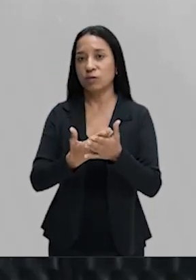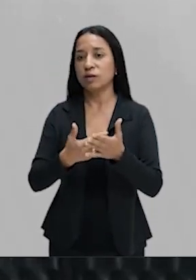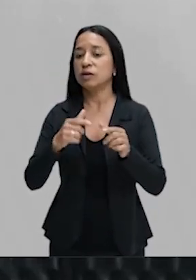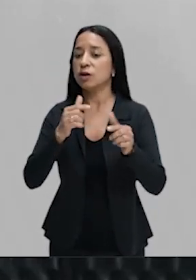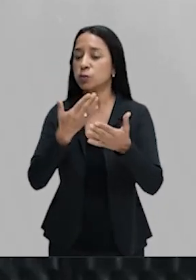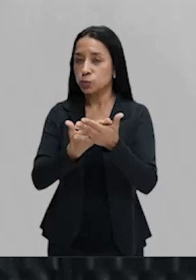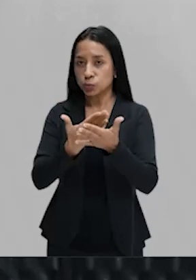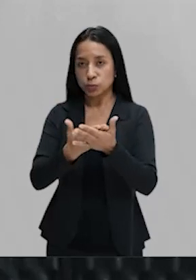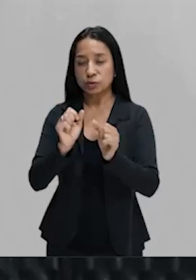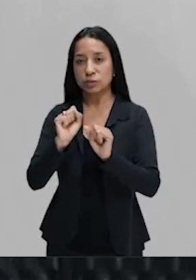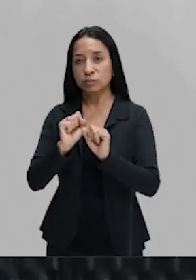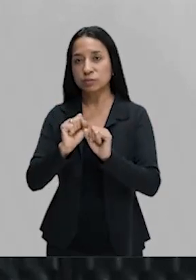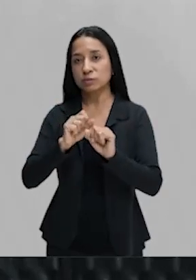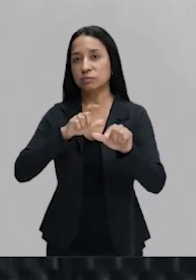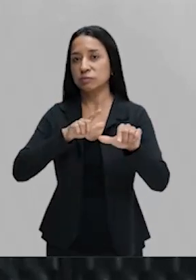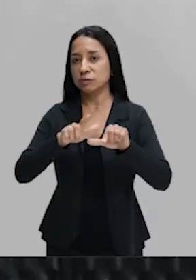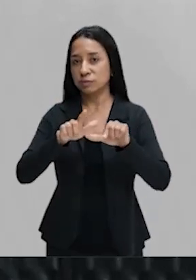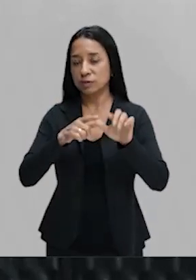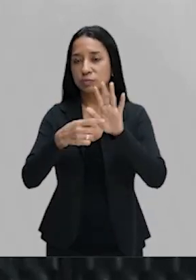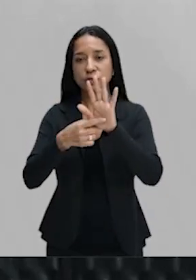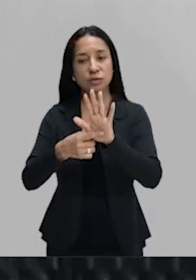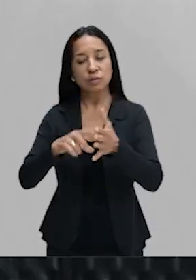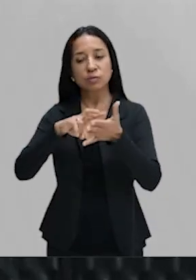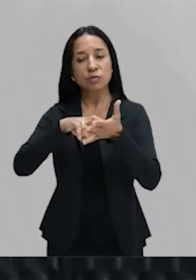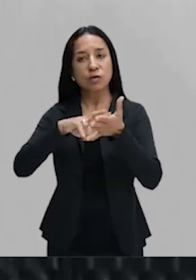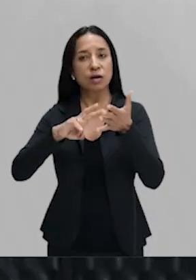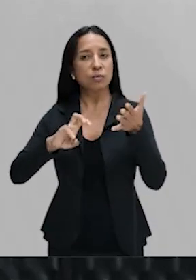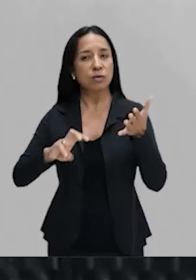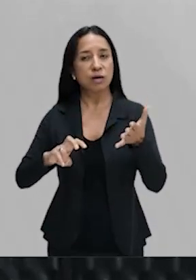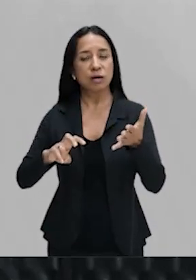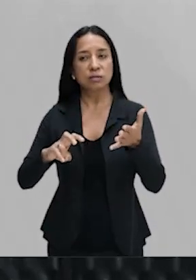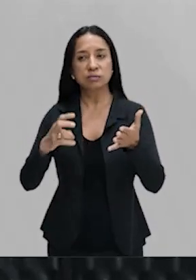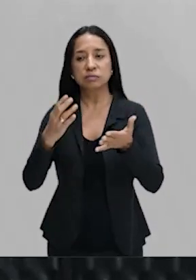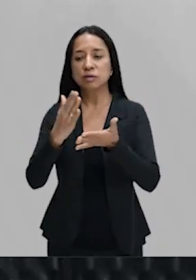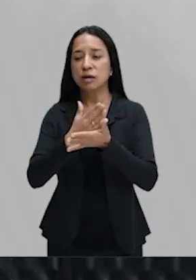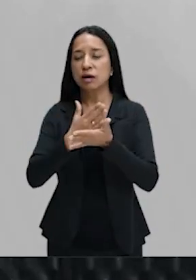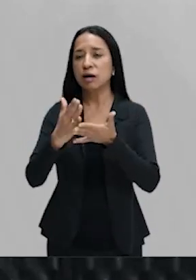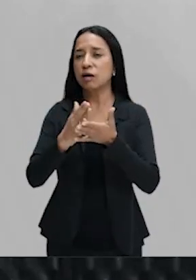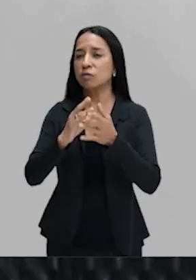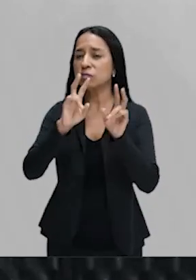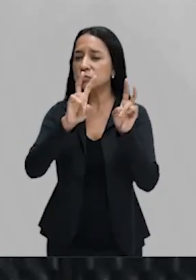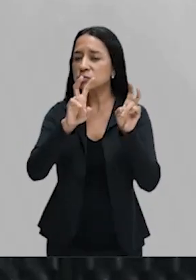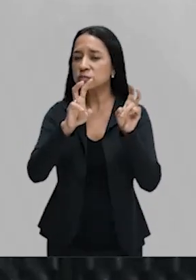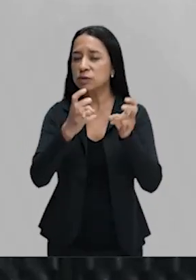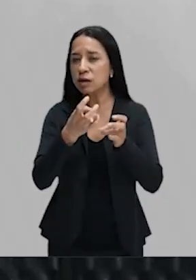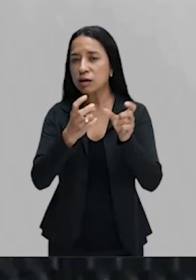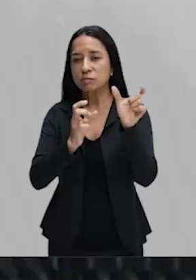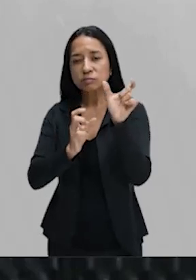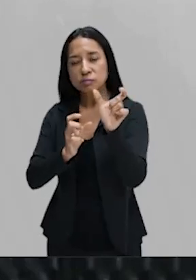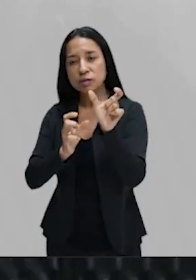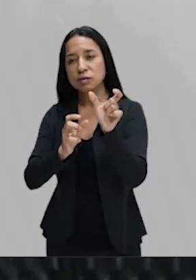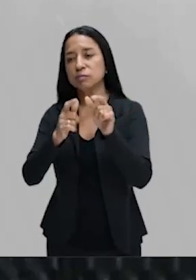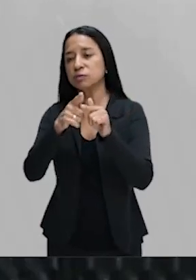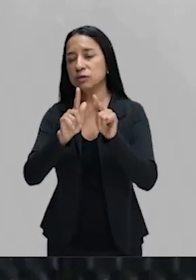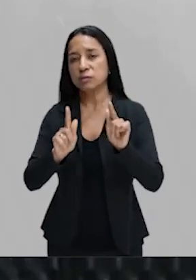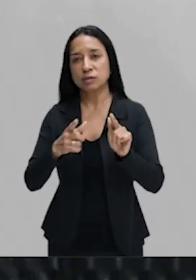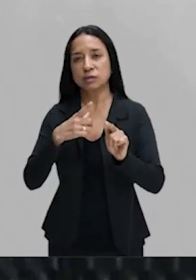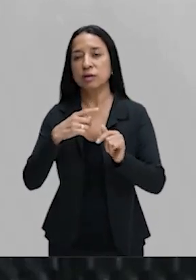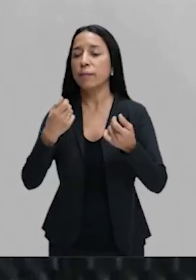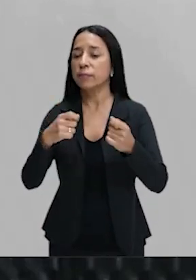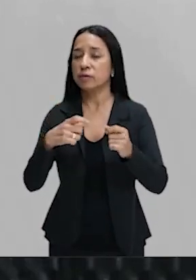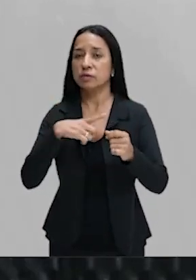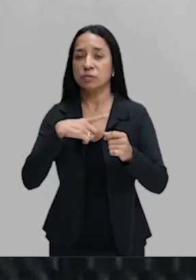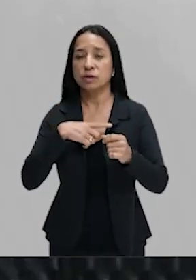trabalhamos a questão do vocabulário e de alguns termos gramaticais que vocês precisam ter